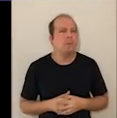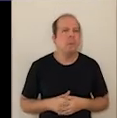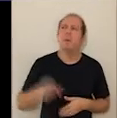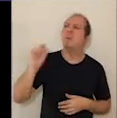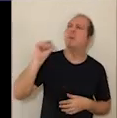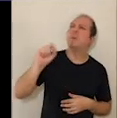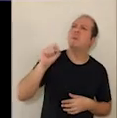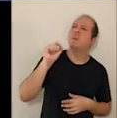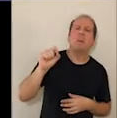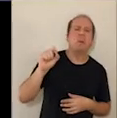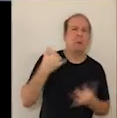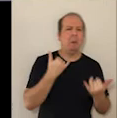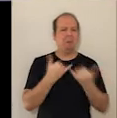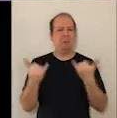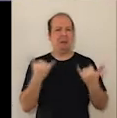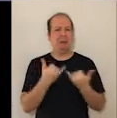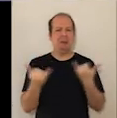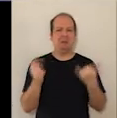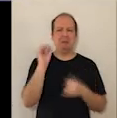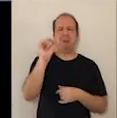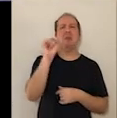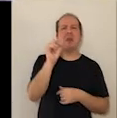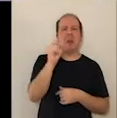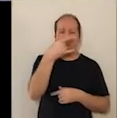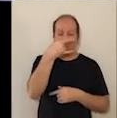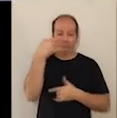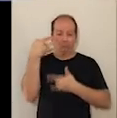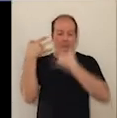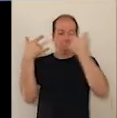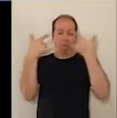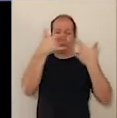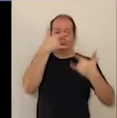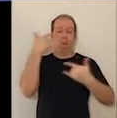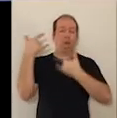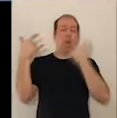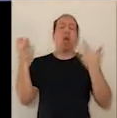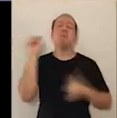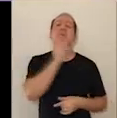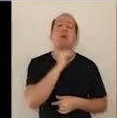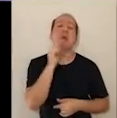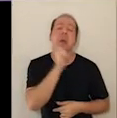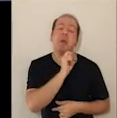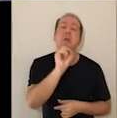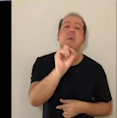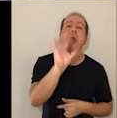Pularam cedo da cama. Parece que não se dorme bem com a cobiça. Ela é tão velha quanto o mundo.